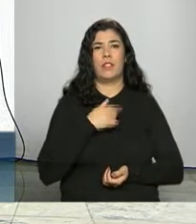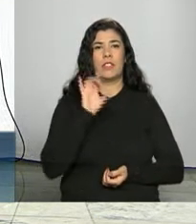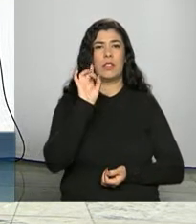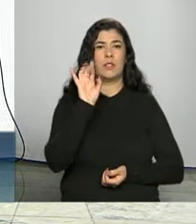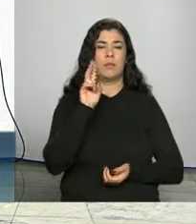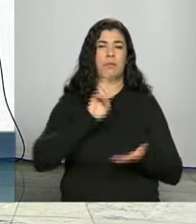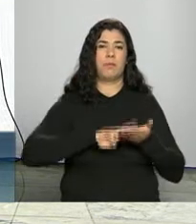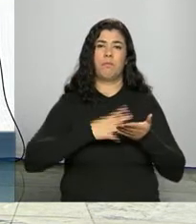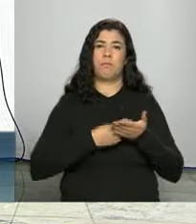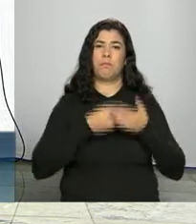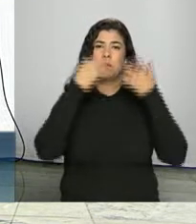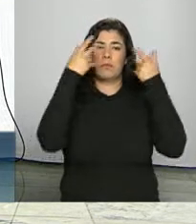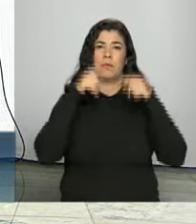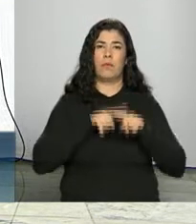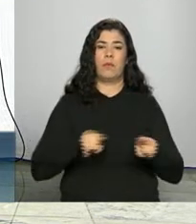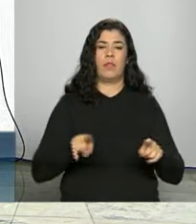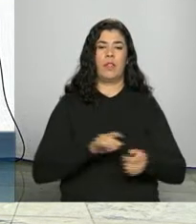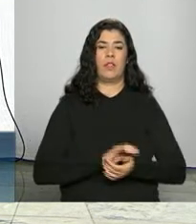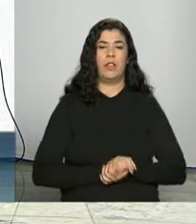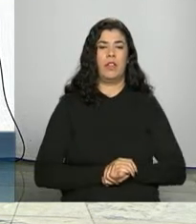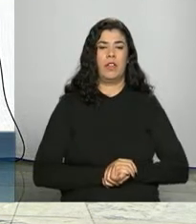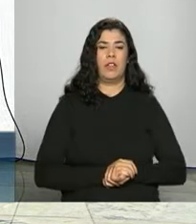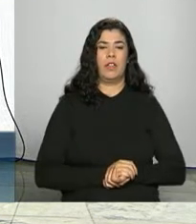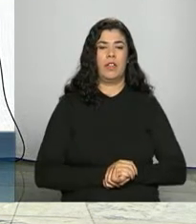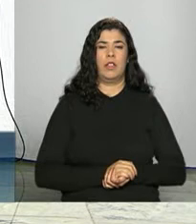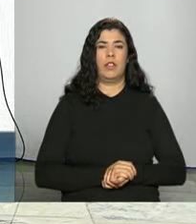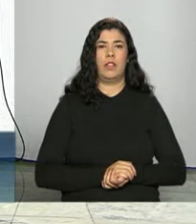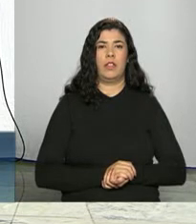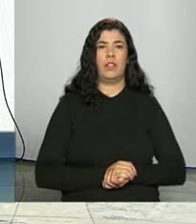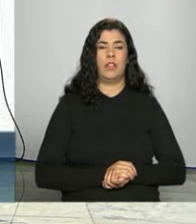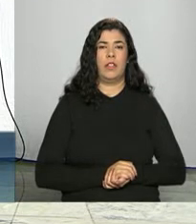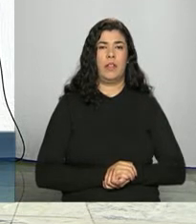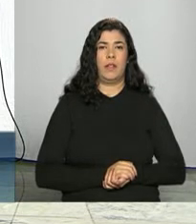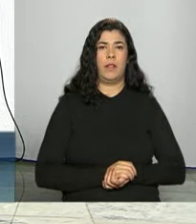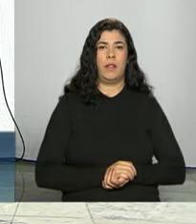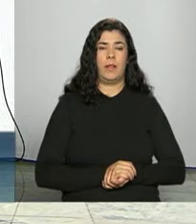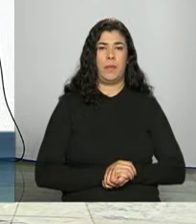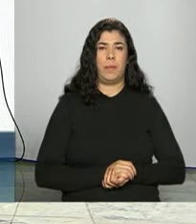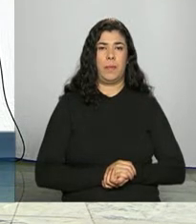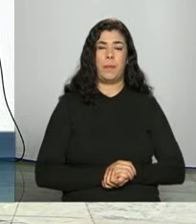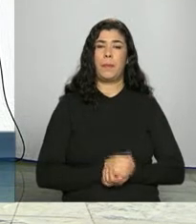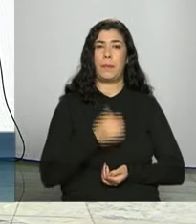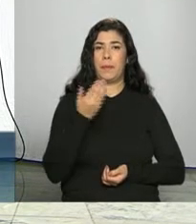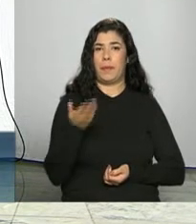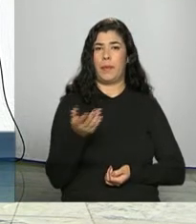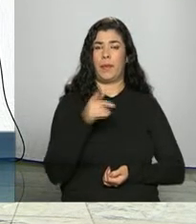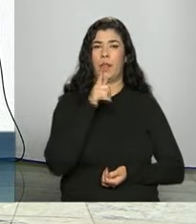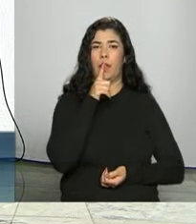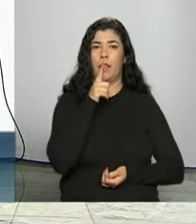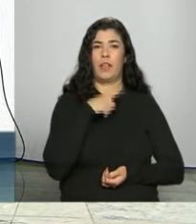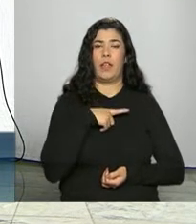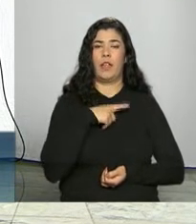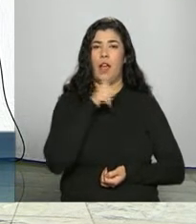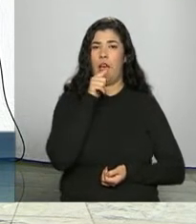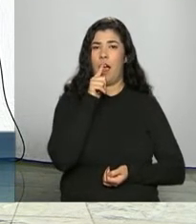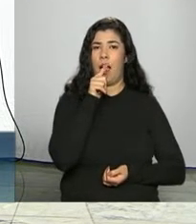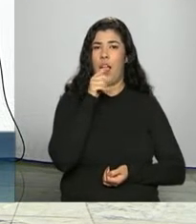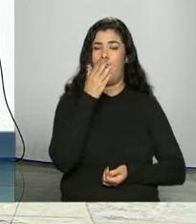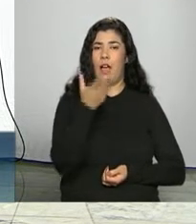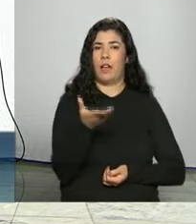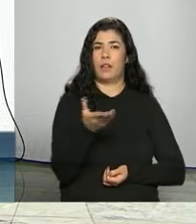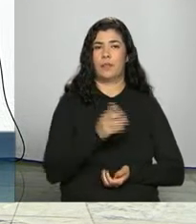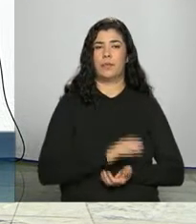aqui tô tentando traduzir e é bom com relação a Cantareira é isso o